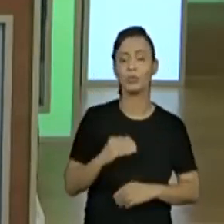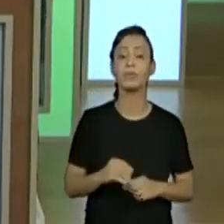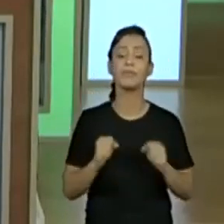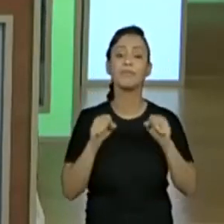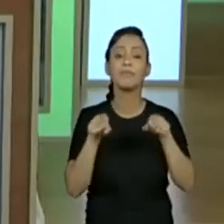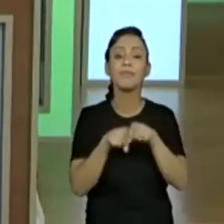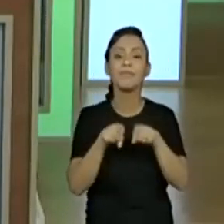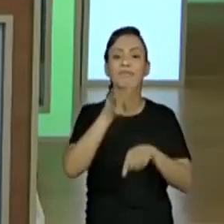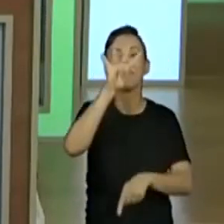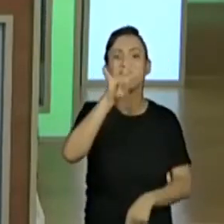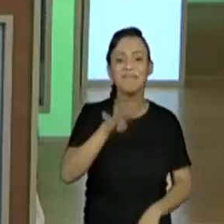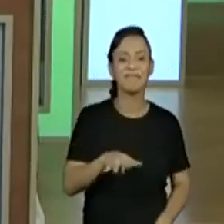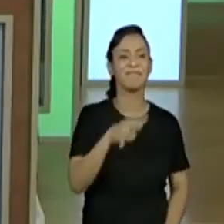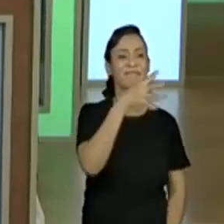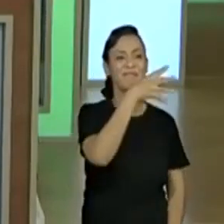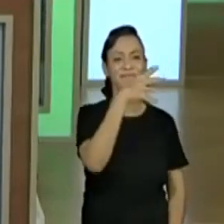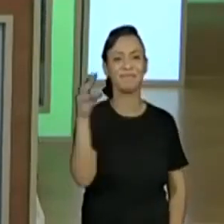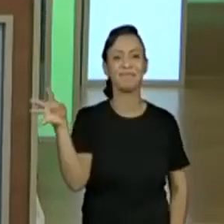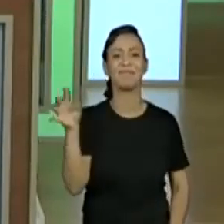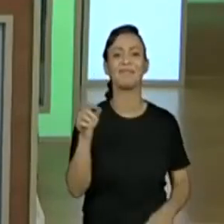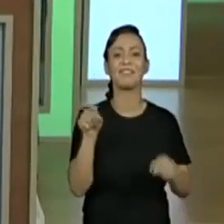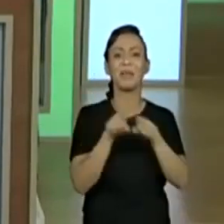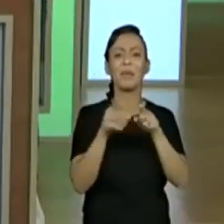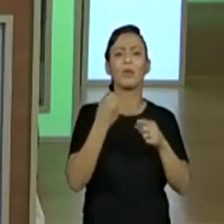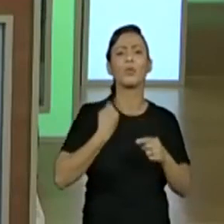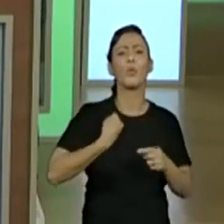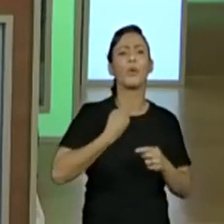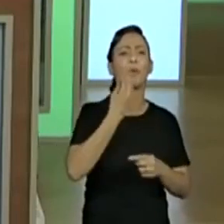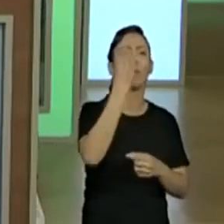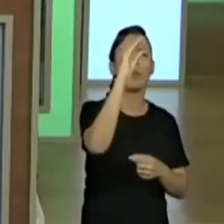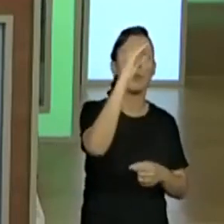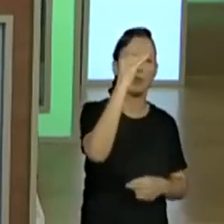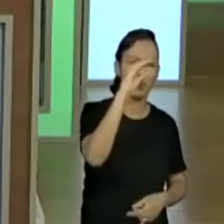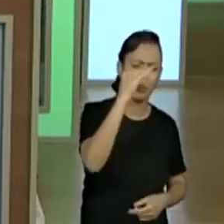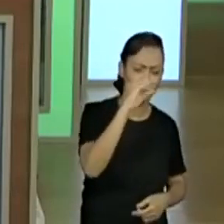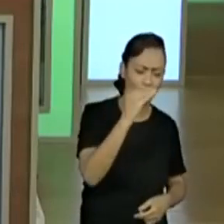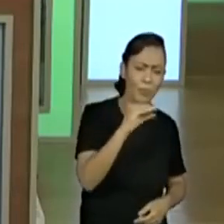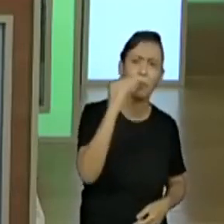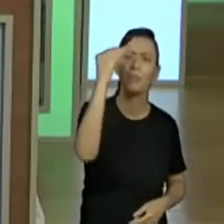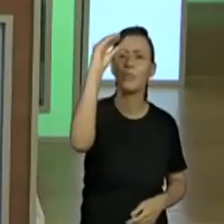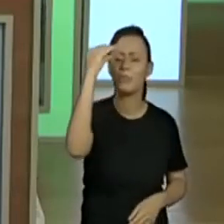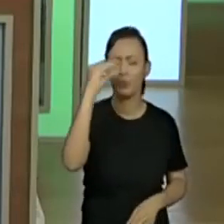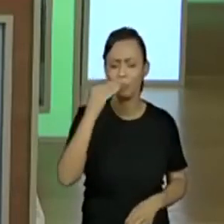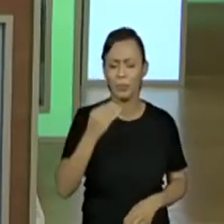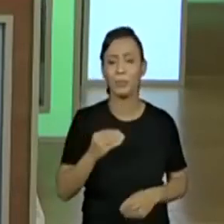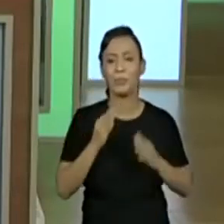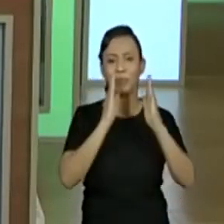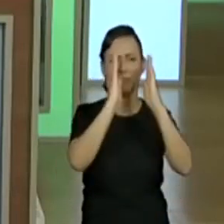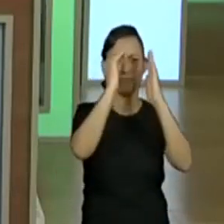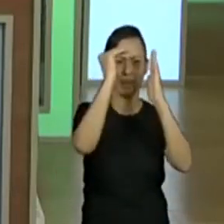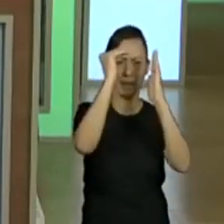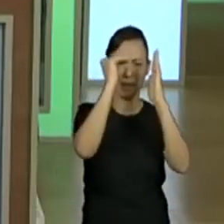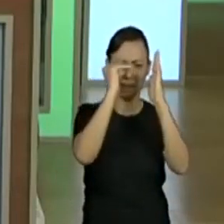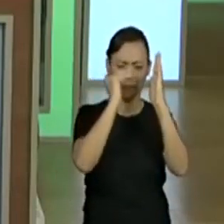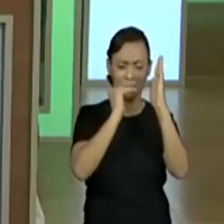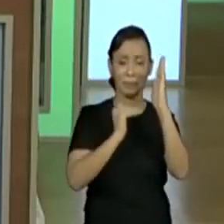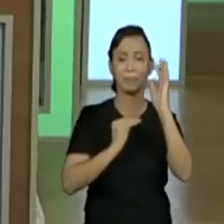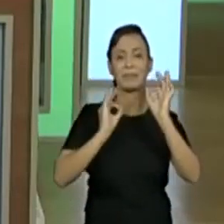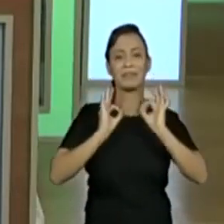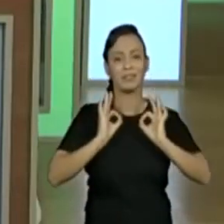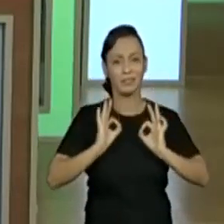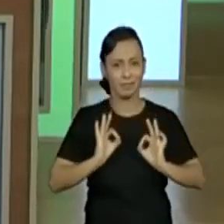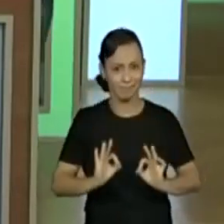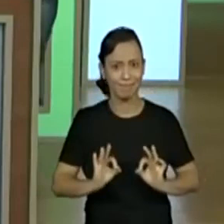as colunas e as linhas, número embaixo Sim. de número, para observar os padrões da dezena e da